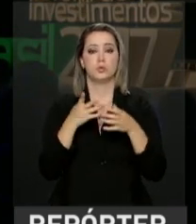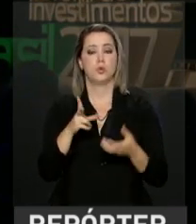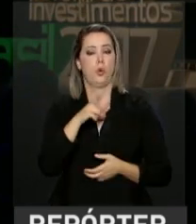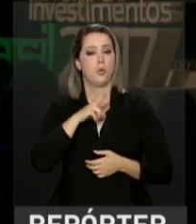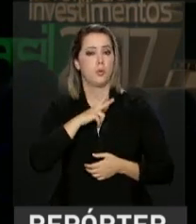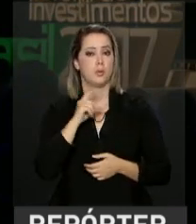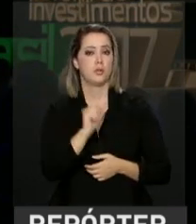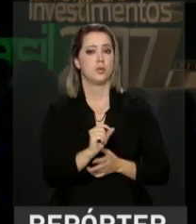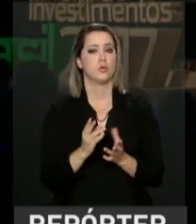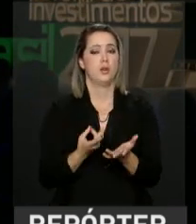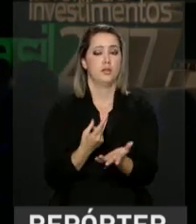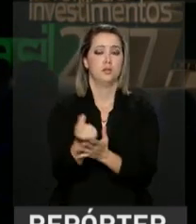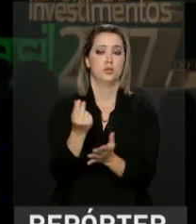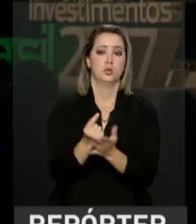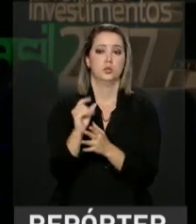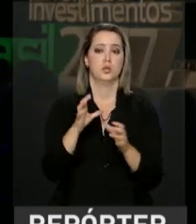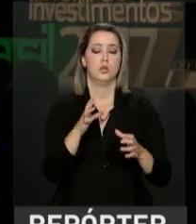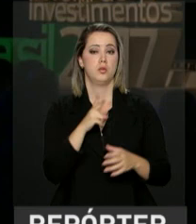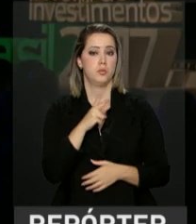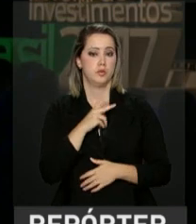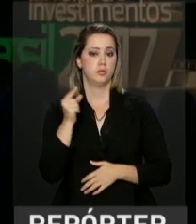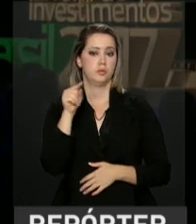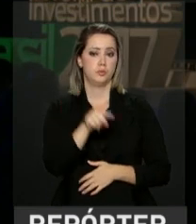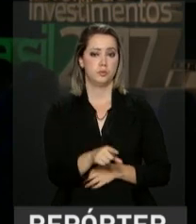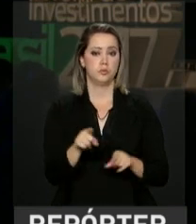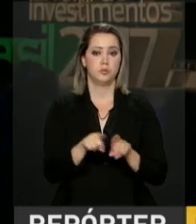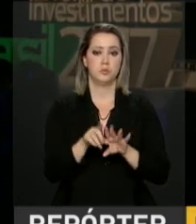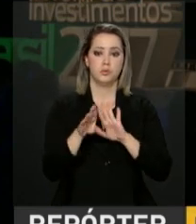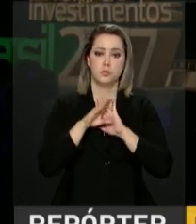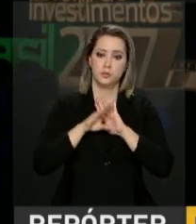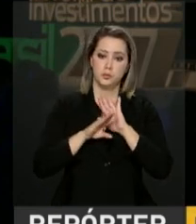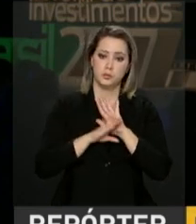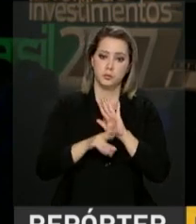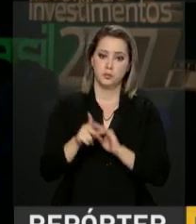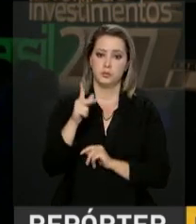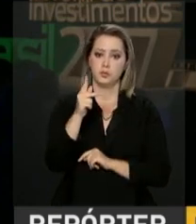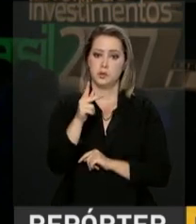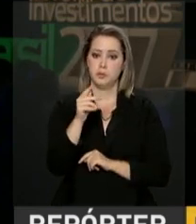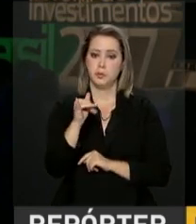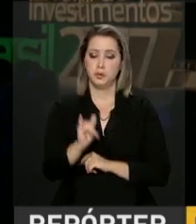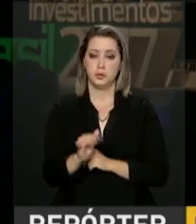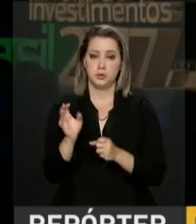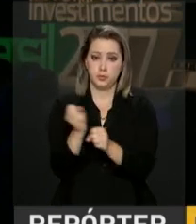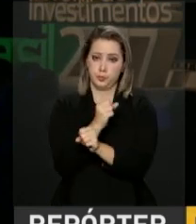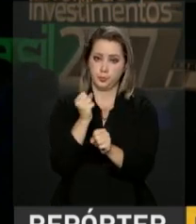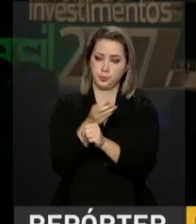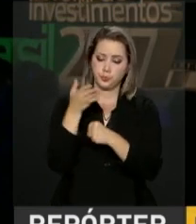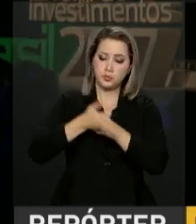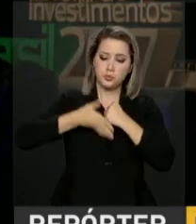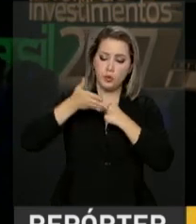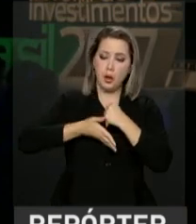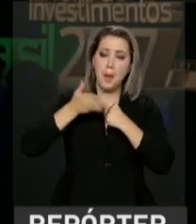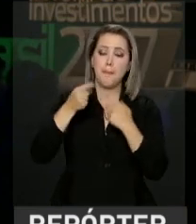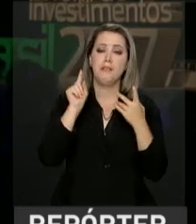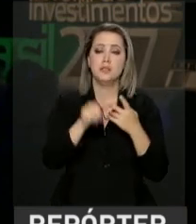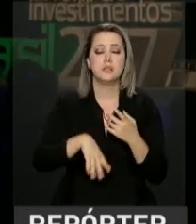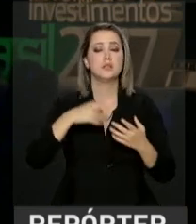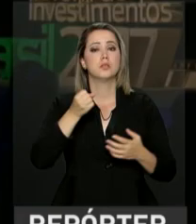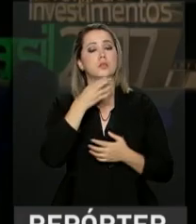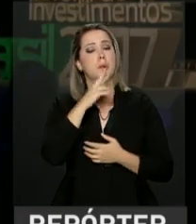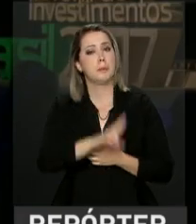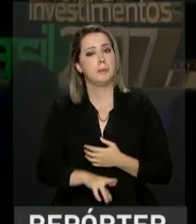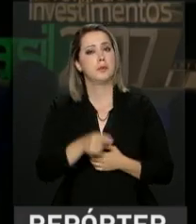capital privado, em programas de infraestrutura que são programas